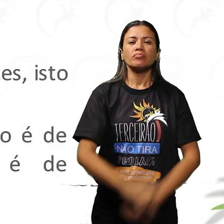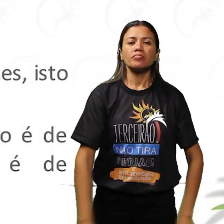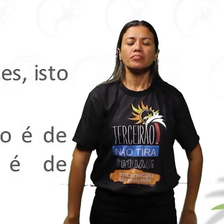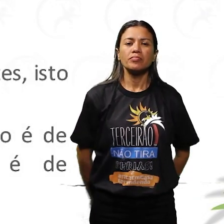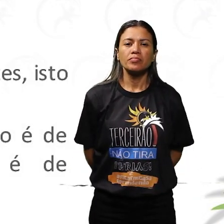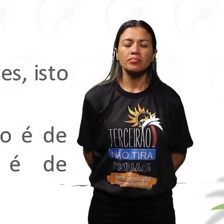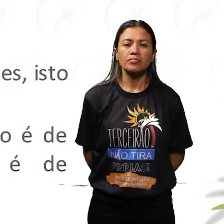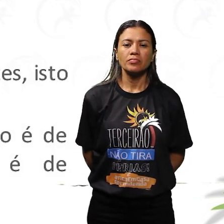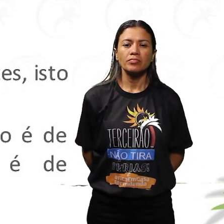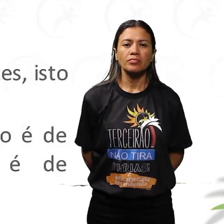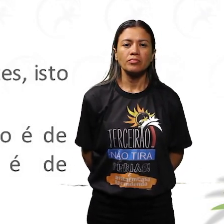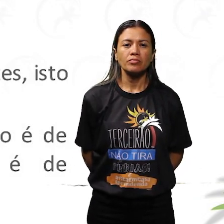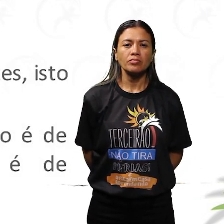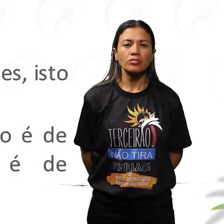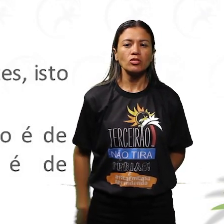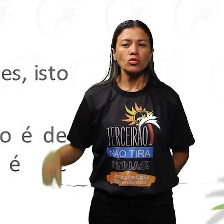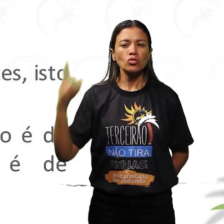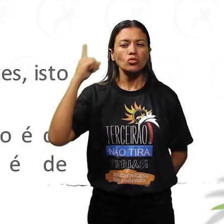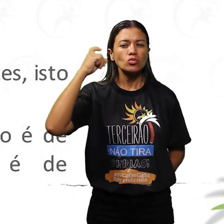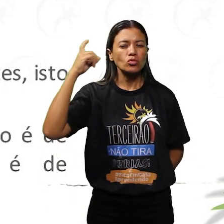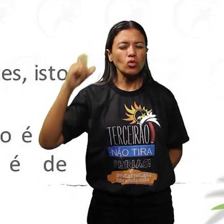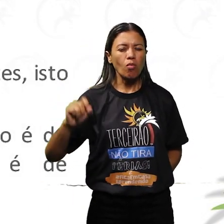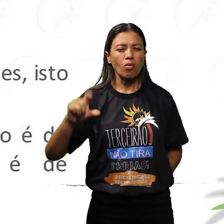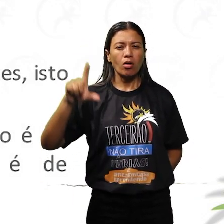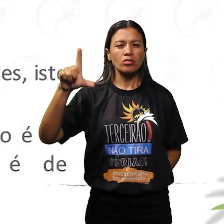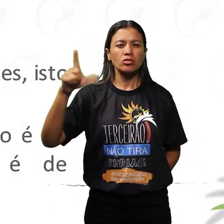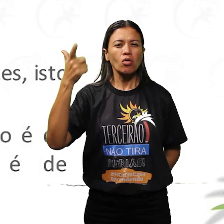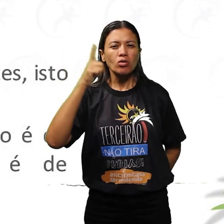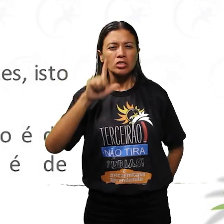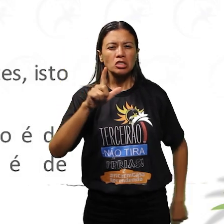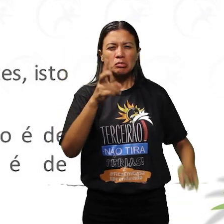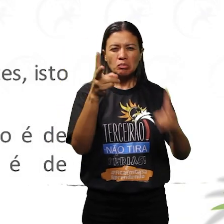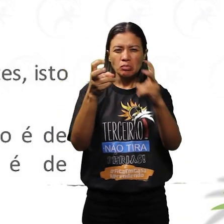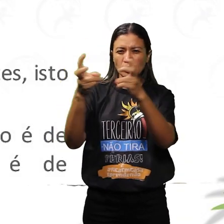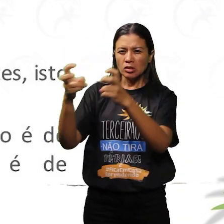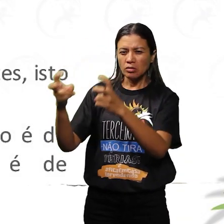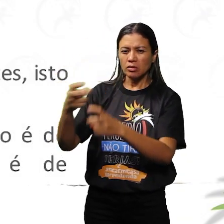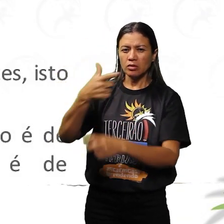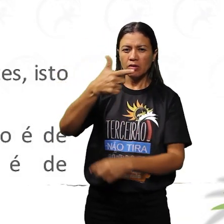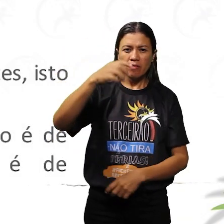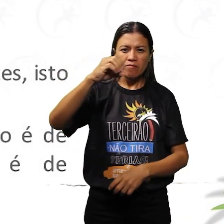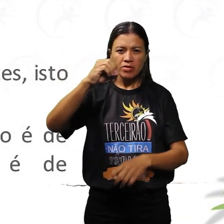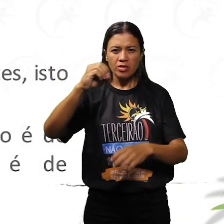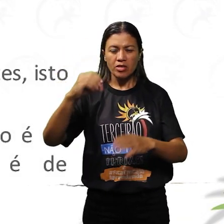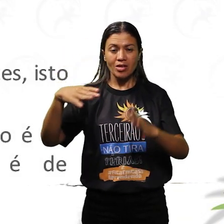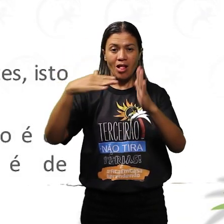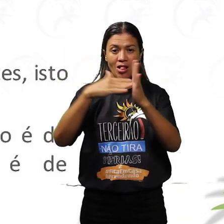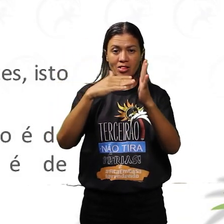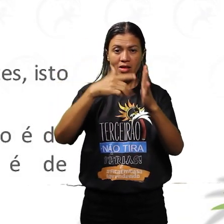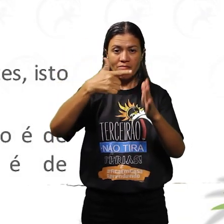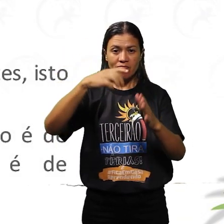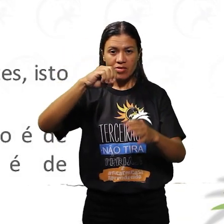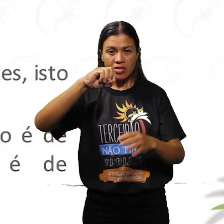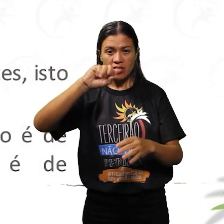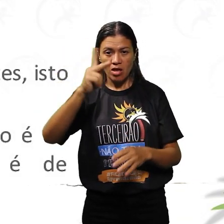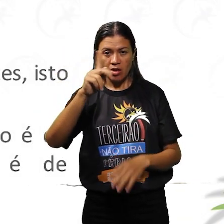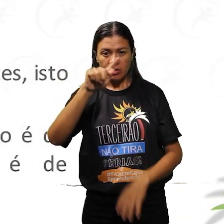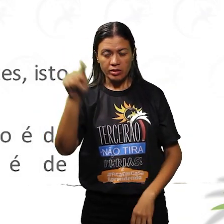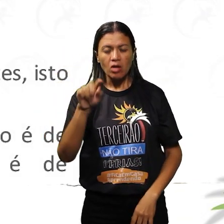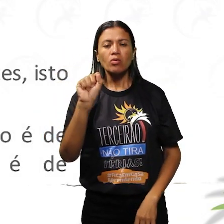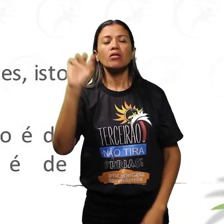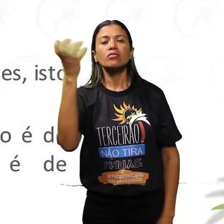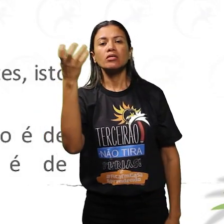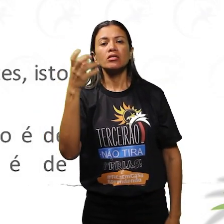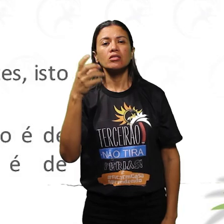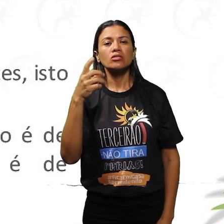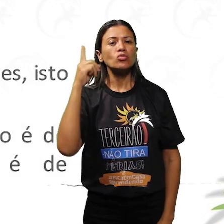eu considero o som audível, que nós conseguimos captar de 20 até 20.000 hertz, então o que vai acontecer?